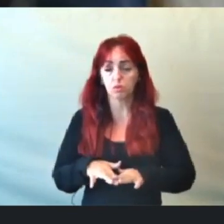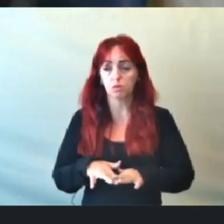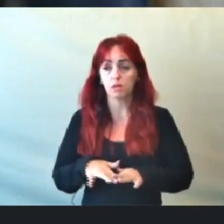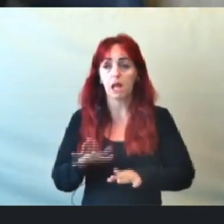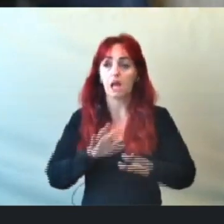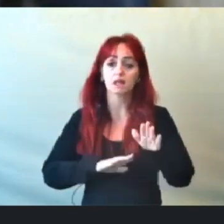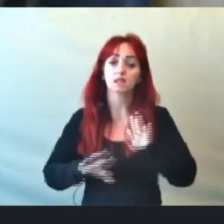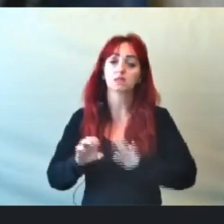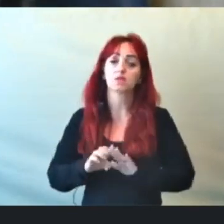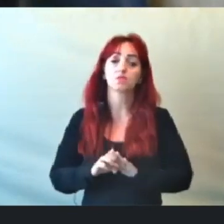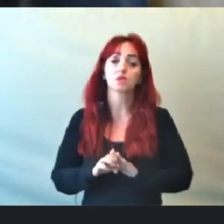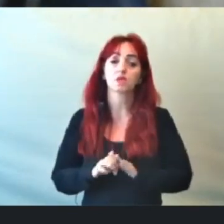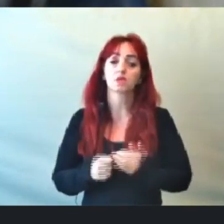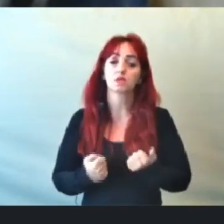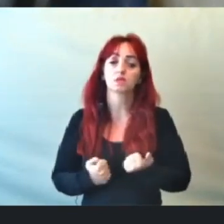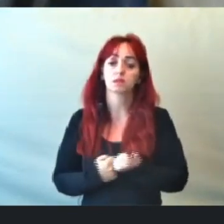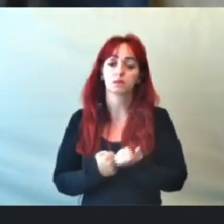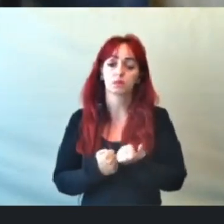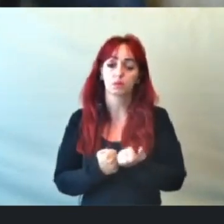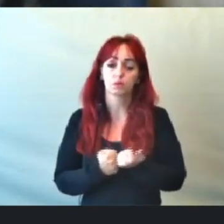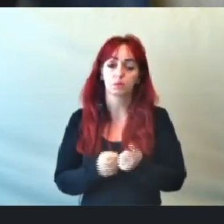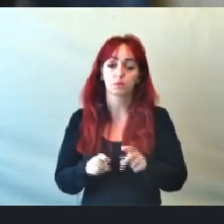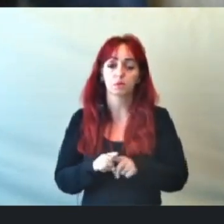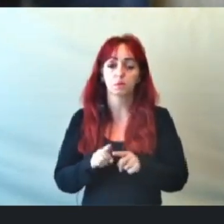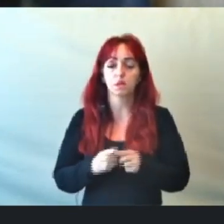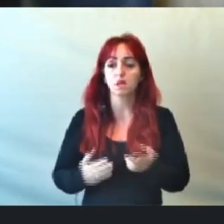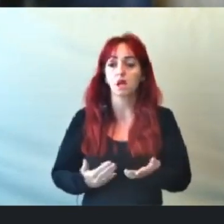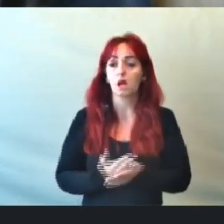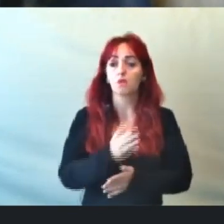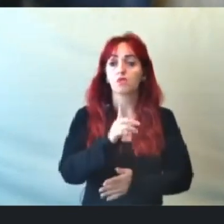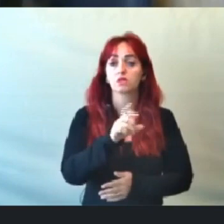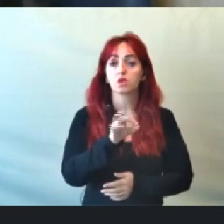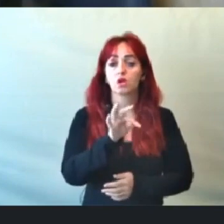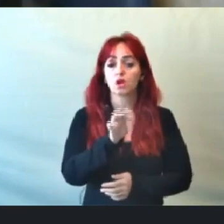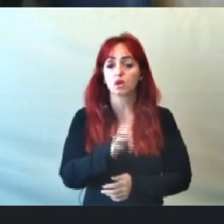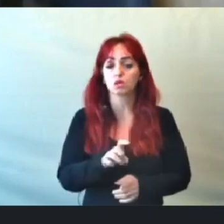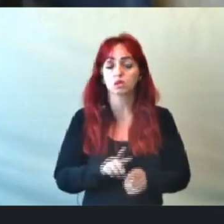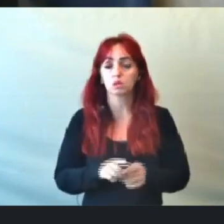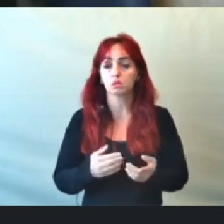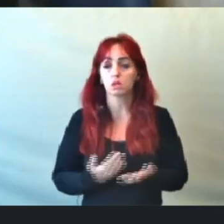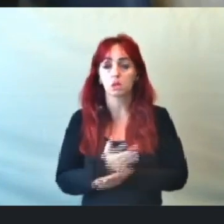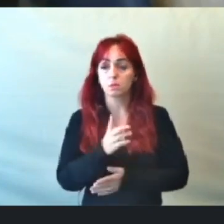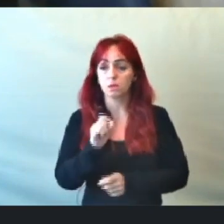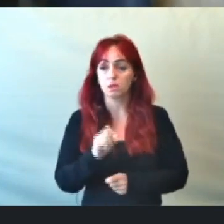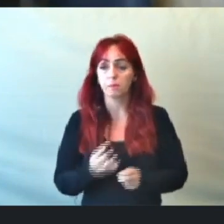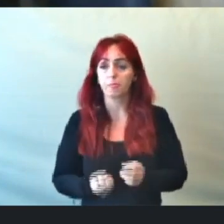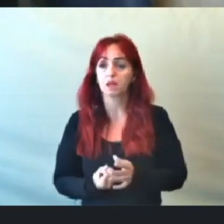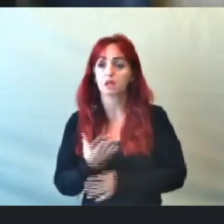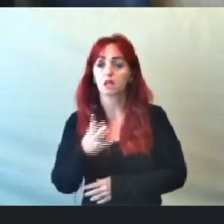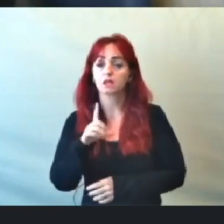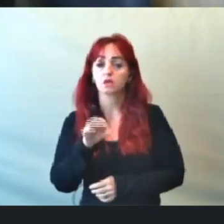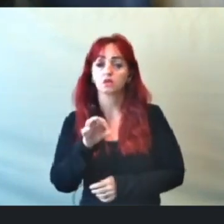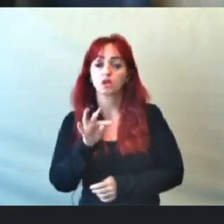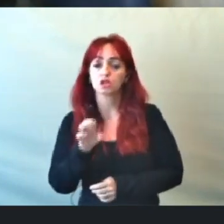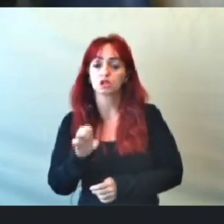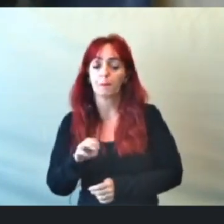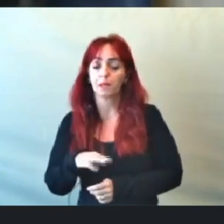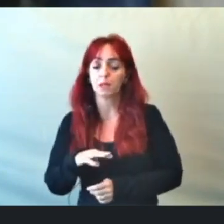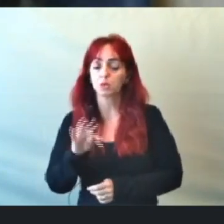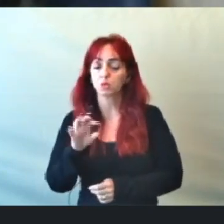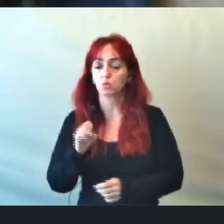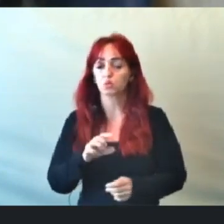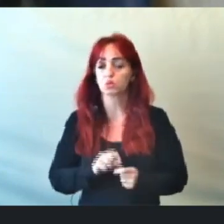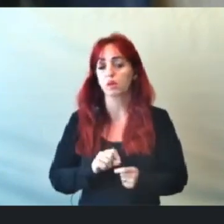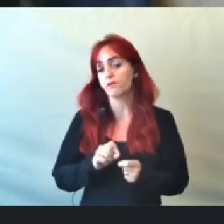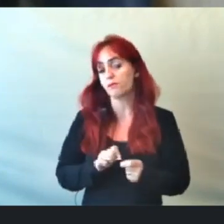mesmo a aprovação de loteamentos, não a aprovação, a implantação de loteamentos que se fazem sem aprovação